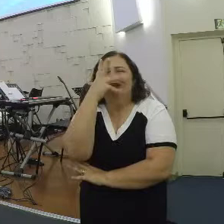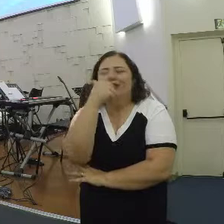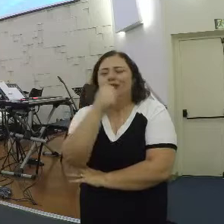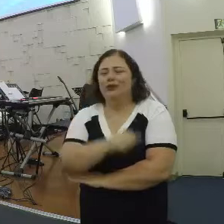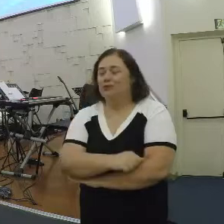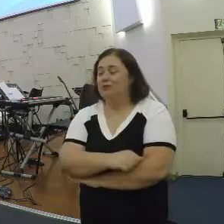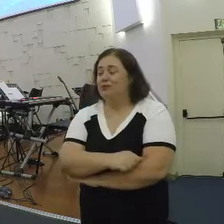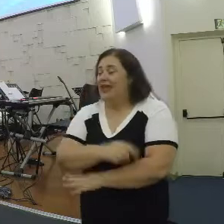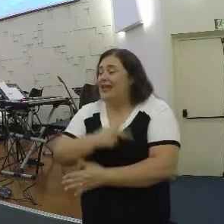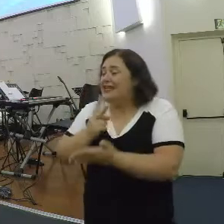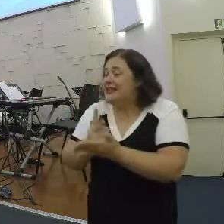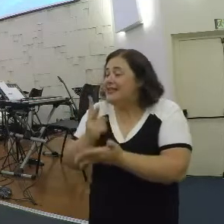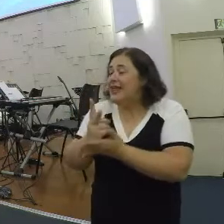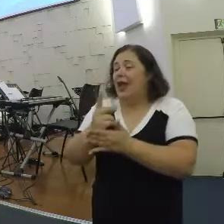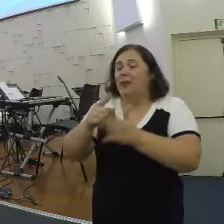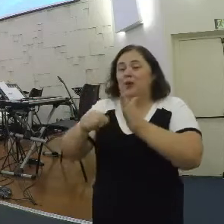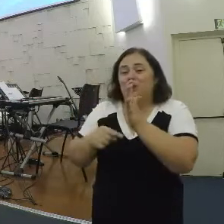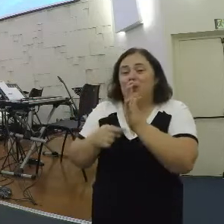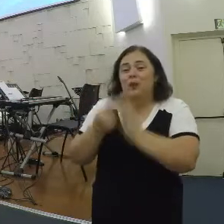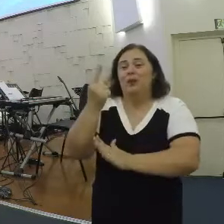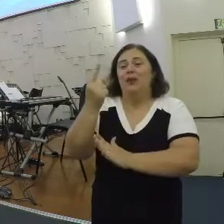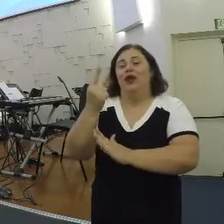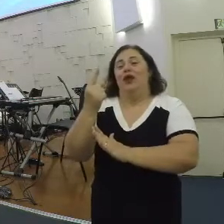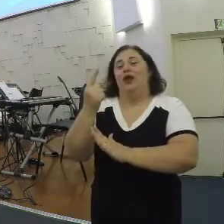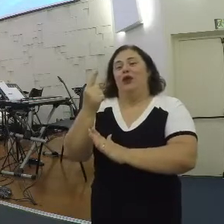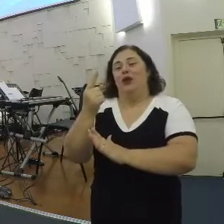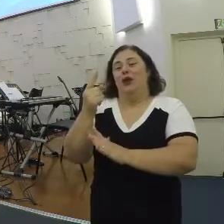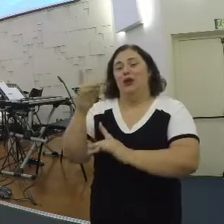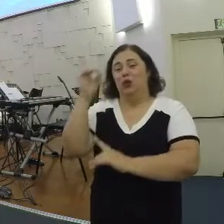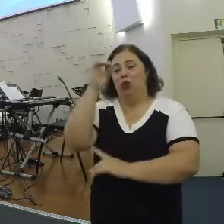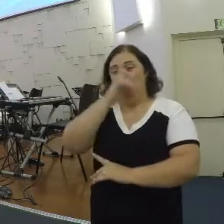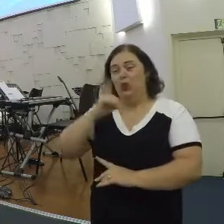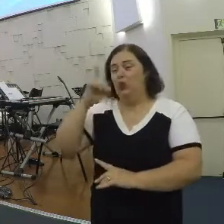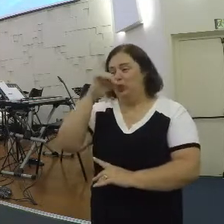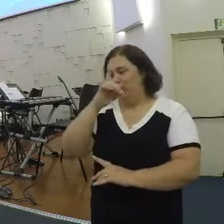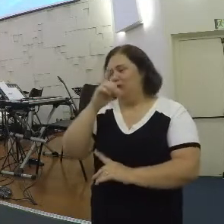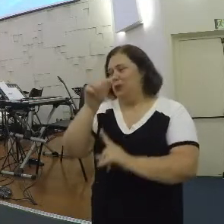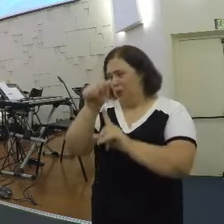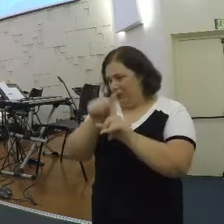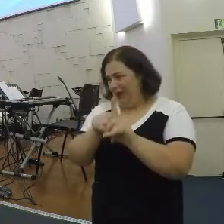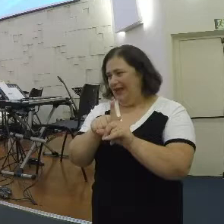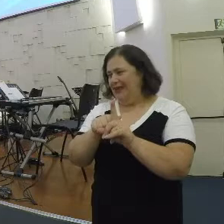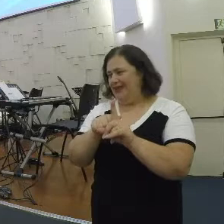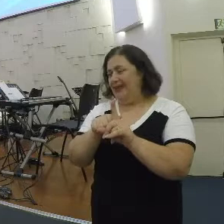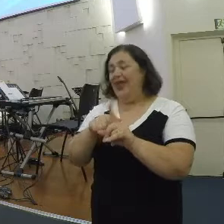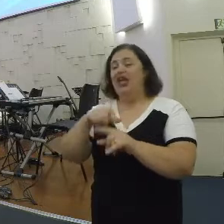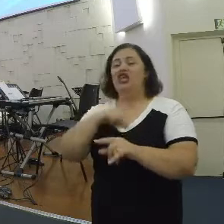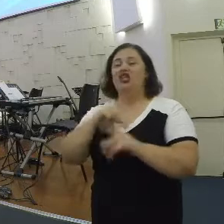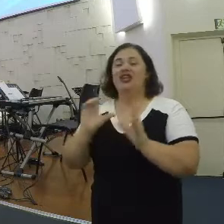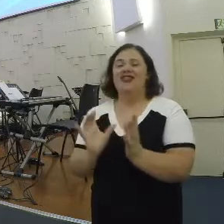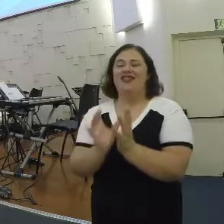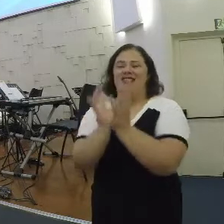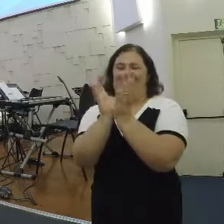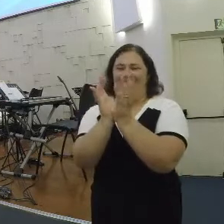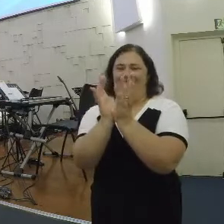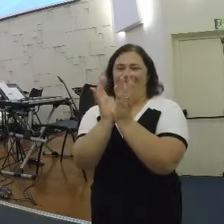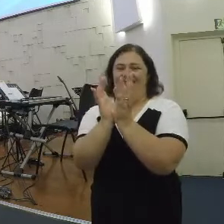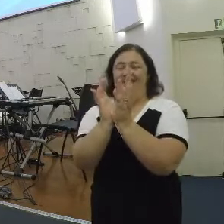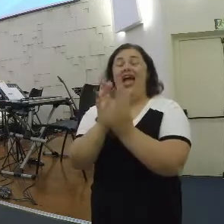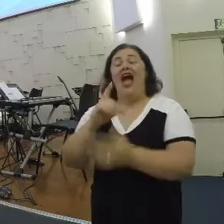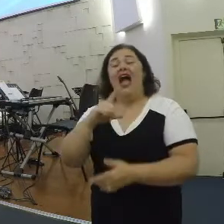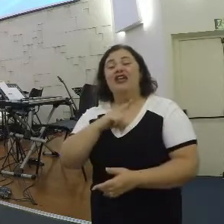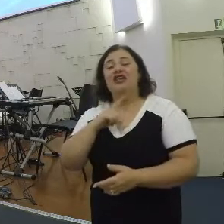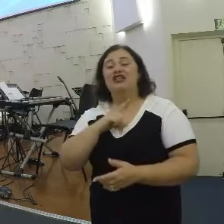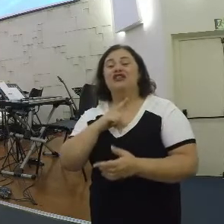coro cantava 2 ou 3 hinos, e esse hino era o meu preferido. Aliás, esse hino preferido